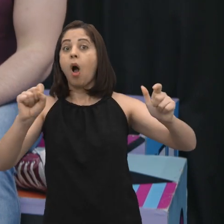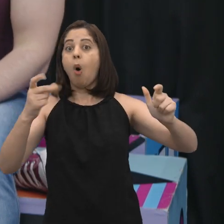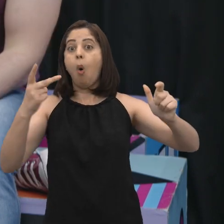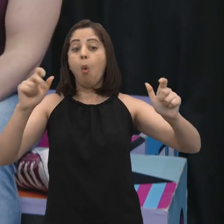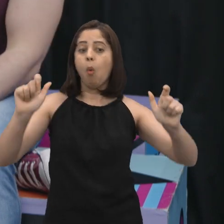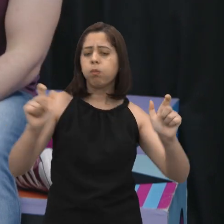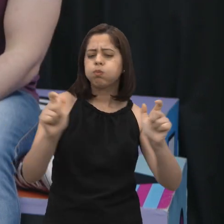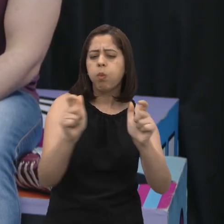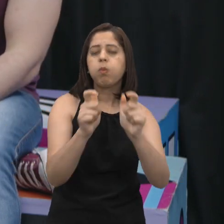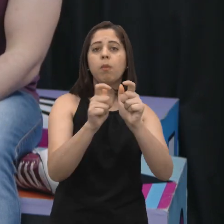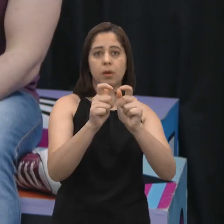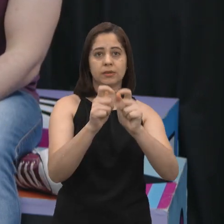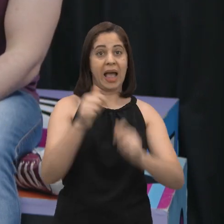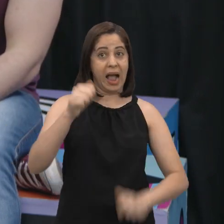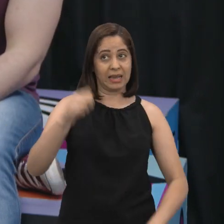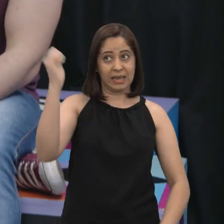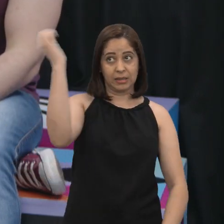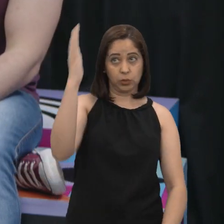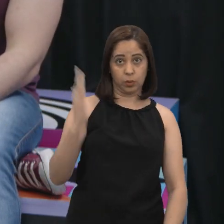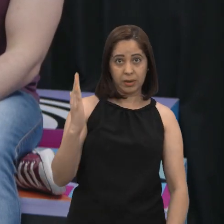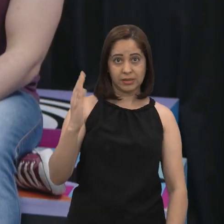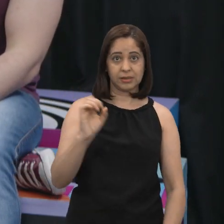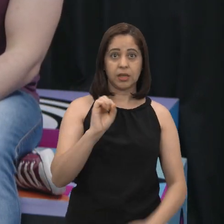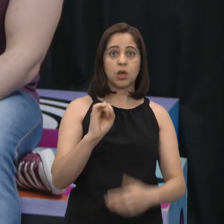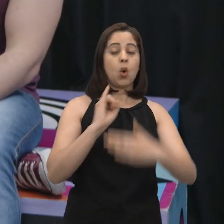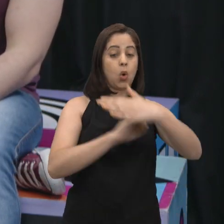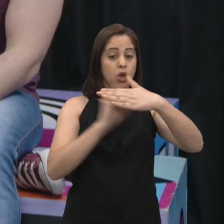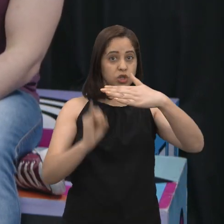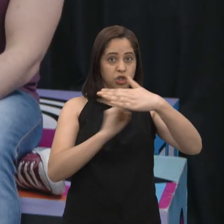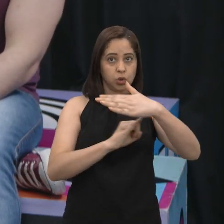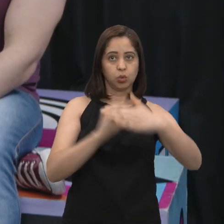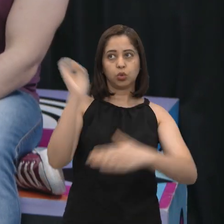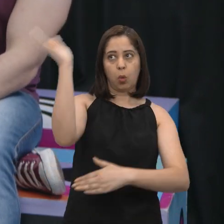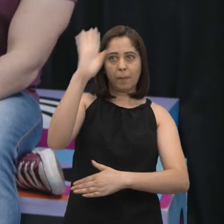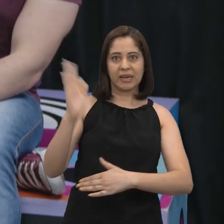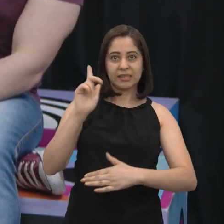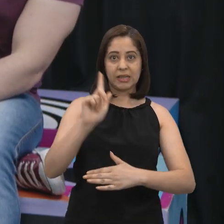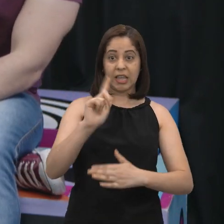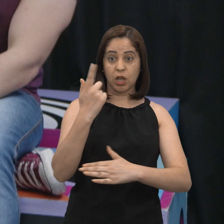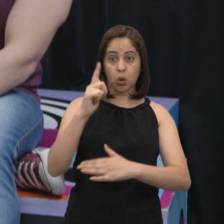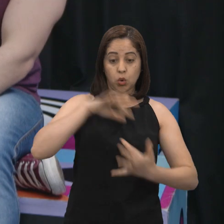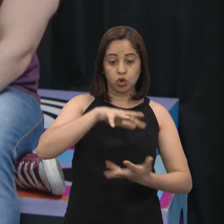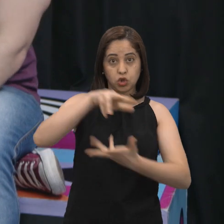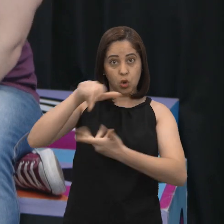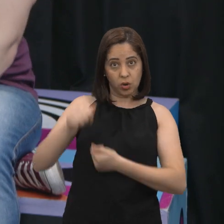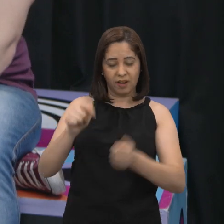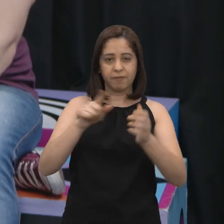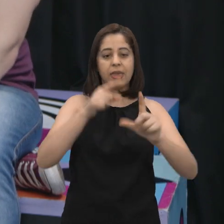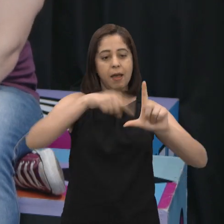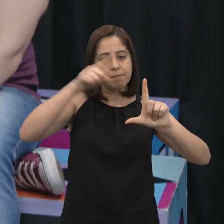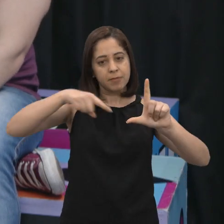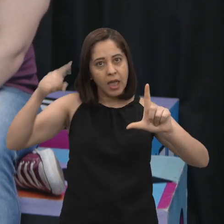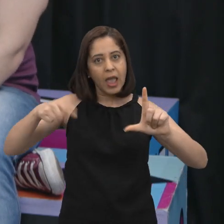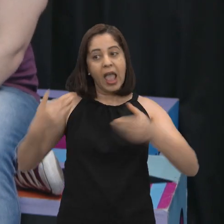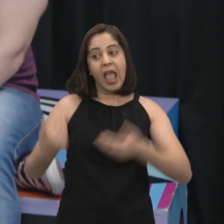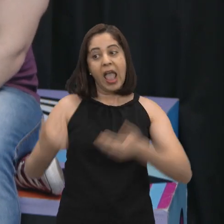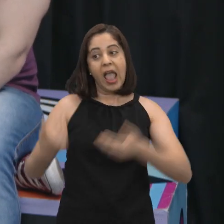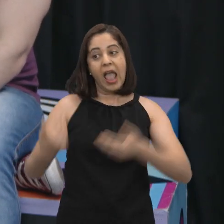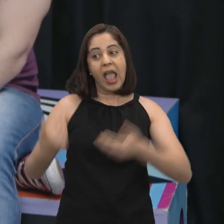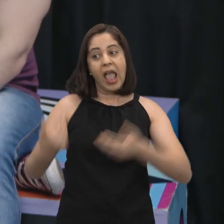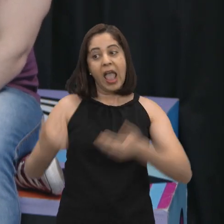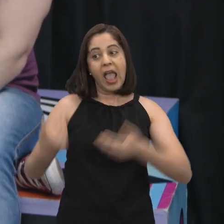dados estatísticos. No Brasil, o IBGE, Instituto Brasileiro de Geografia e Estatística, é o principal responsável